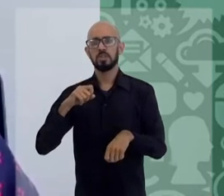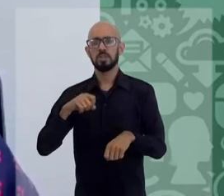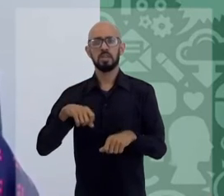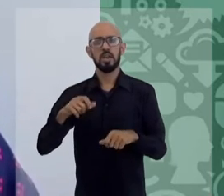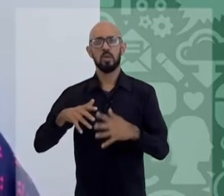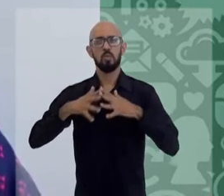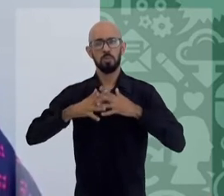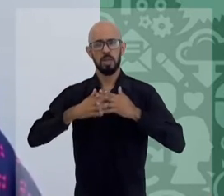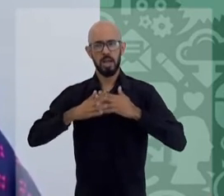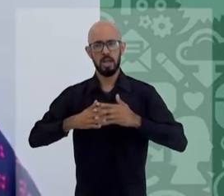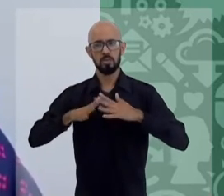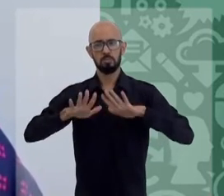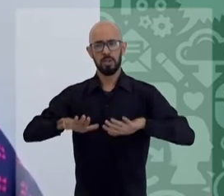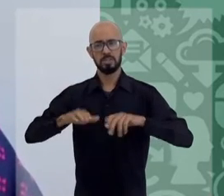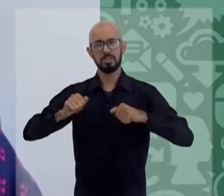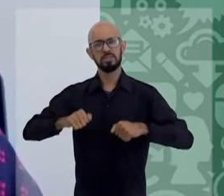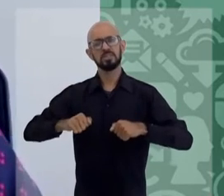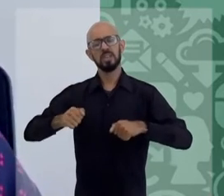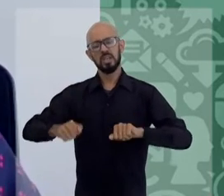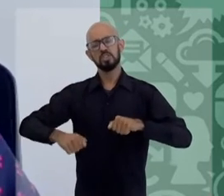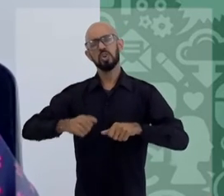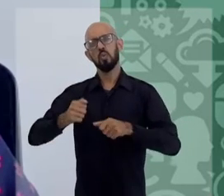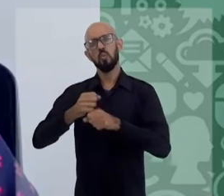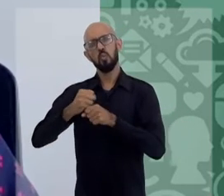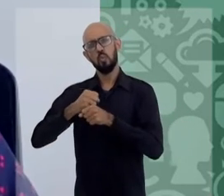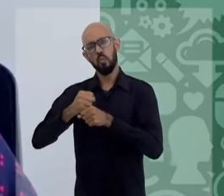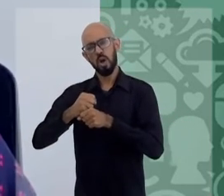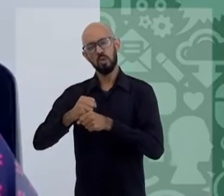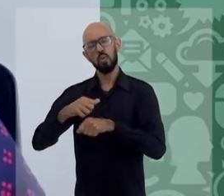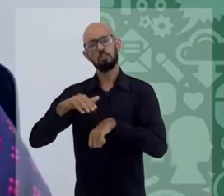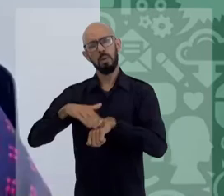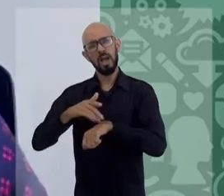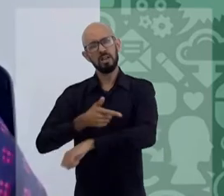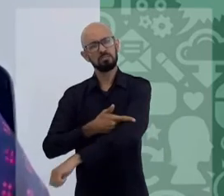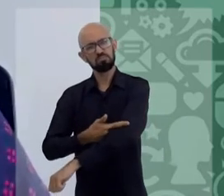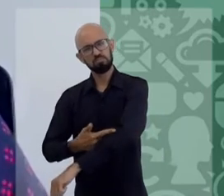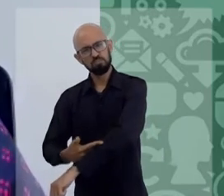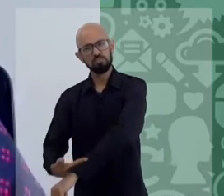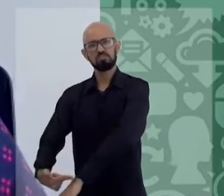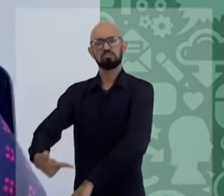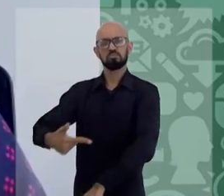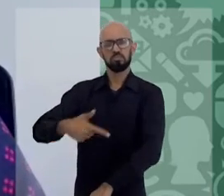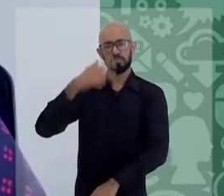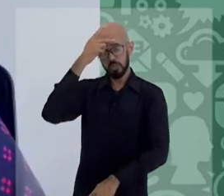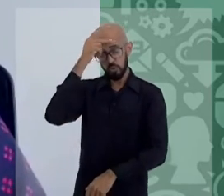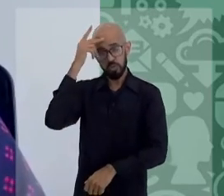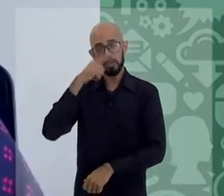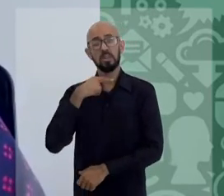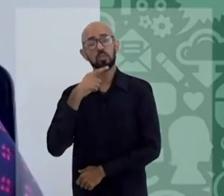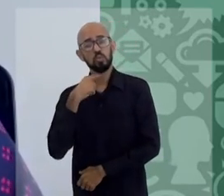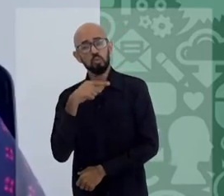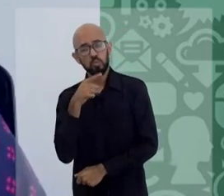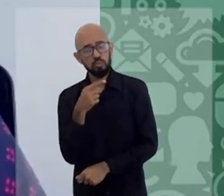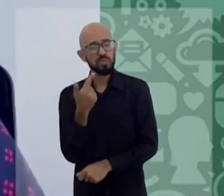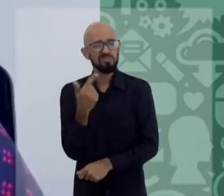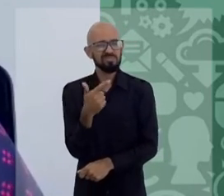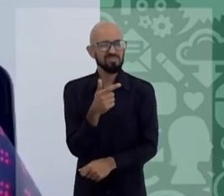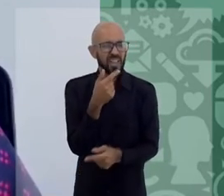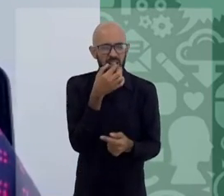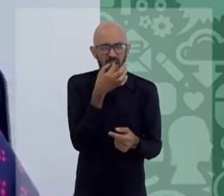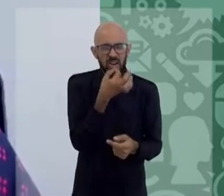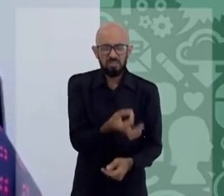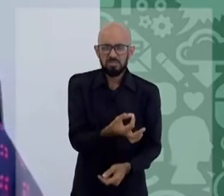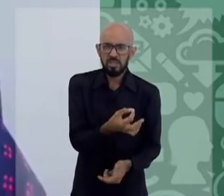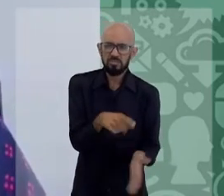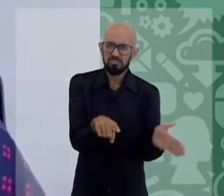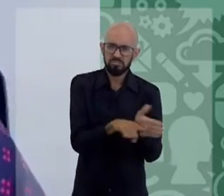intensidade desse momento, mas que seja um ano com mais cordialidade nos debates, né, para que pessoas que ainda tenham dúvidas